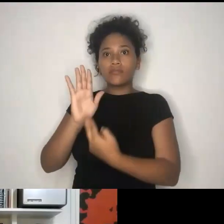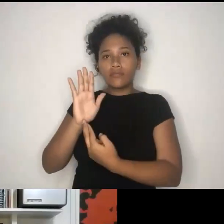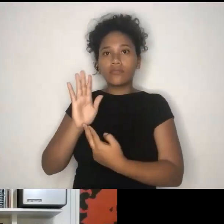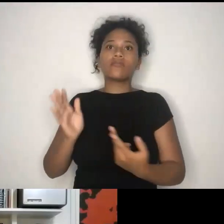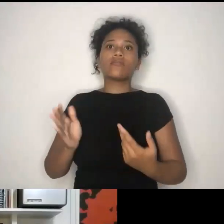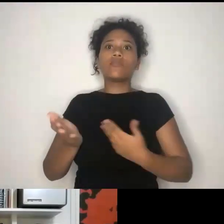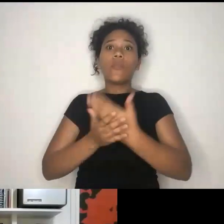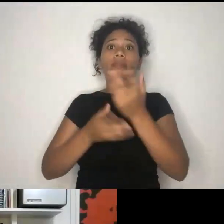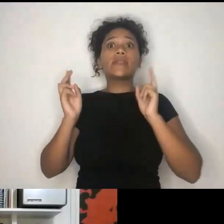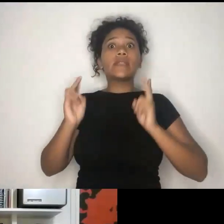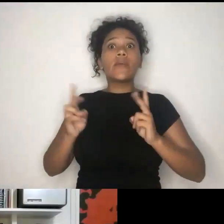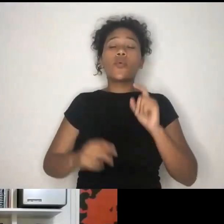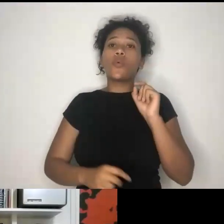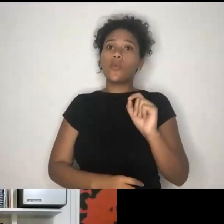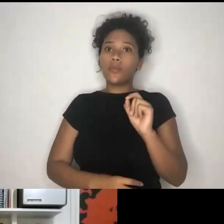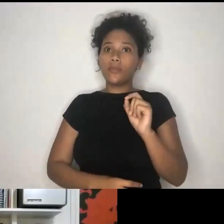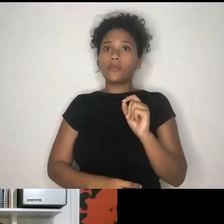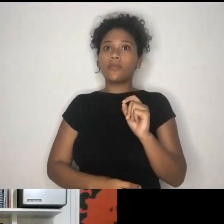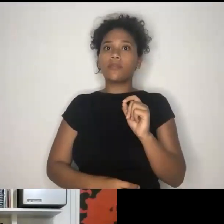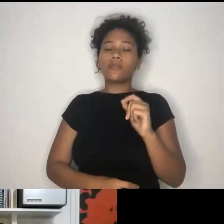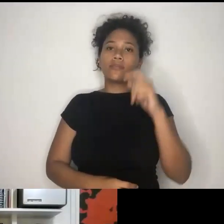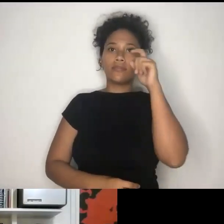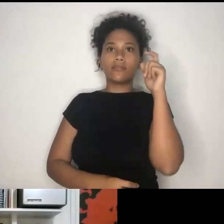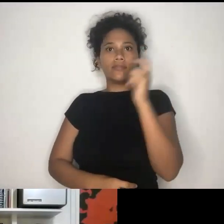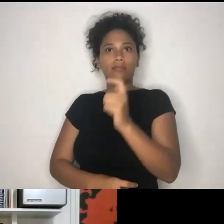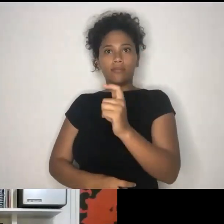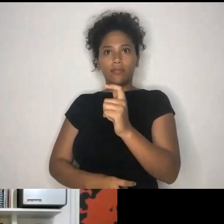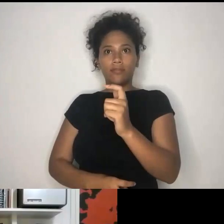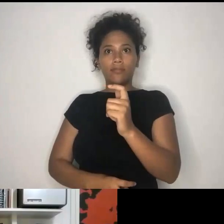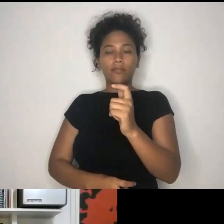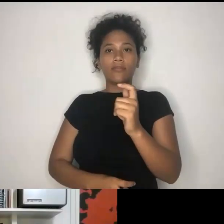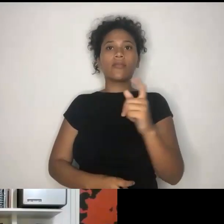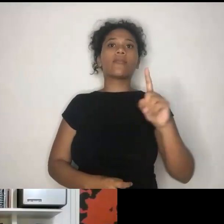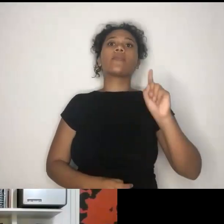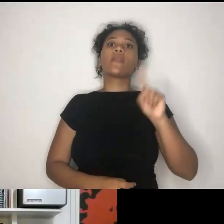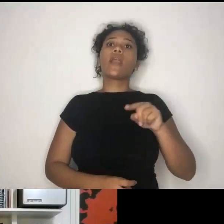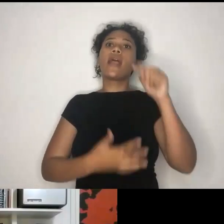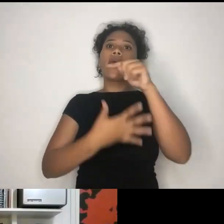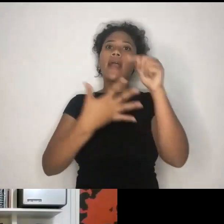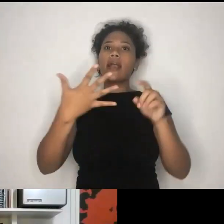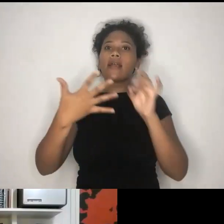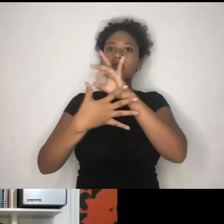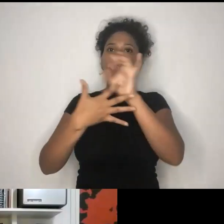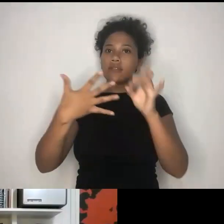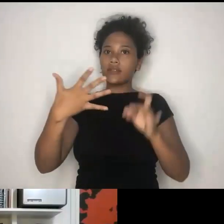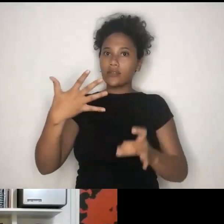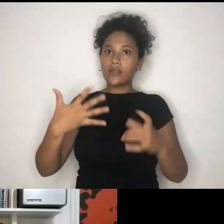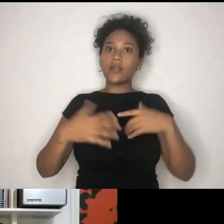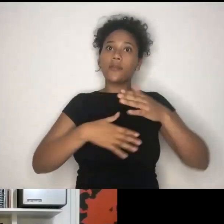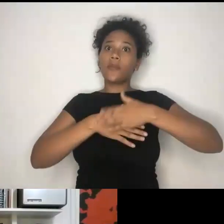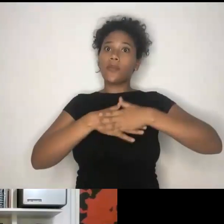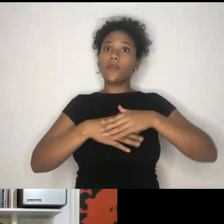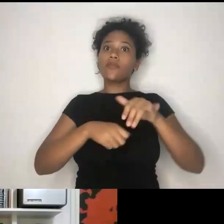sempre eu acho interessante cada um elaborar a sua a sua própria maneira